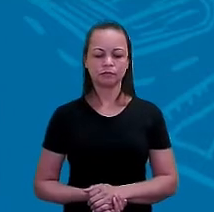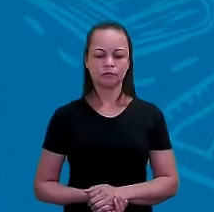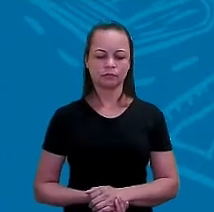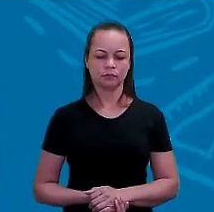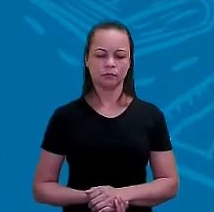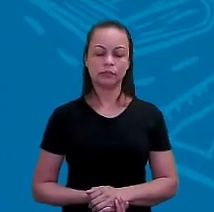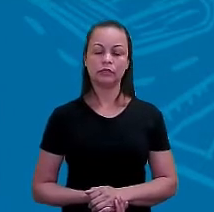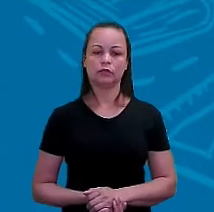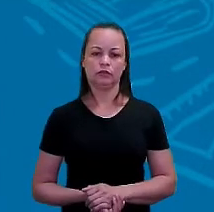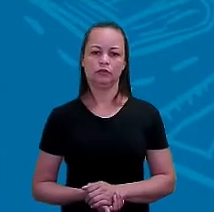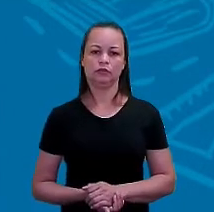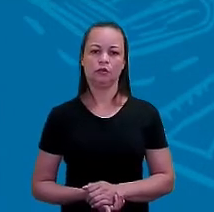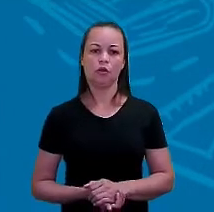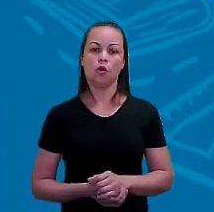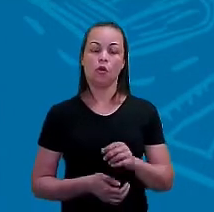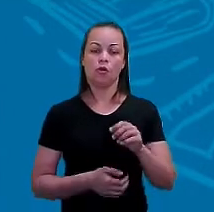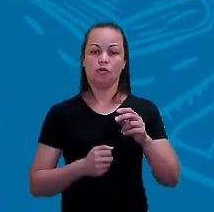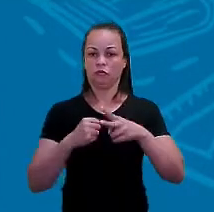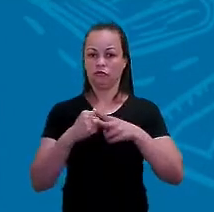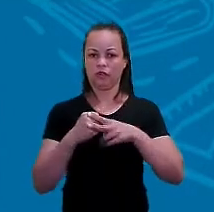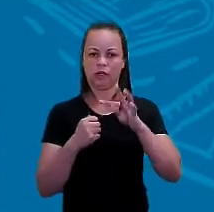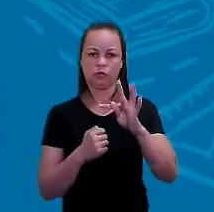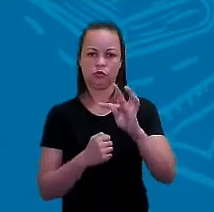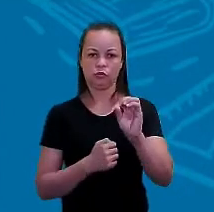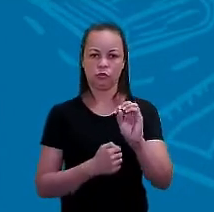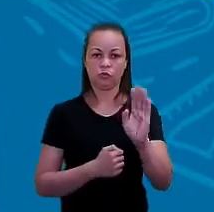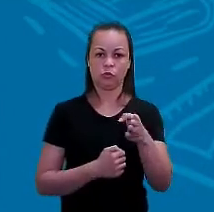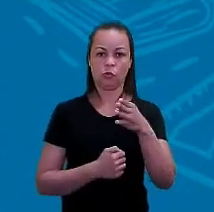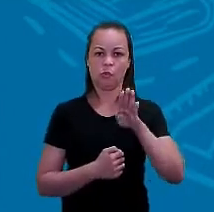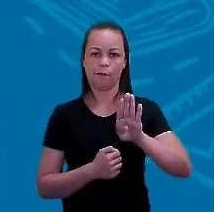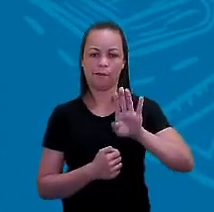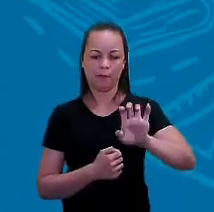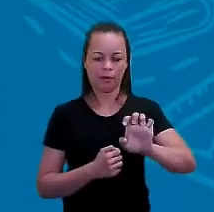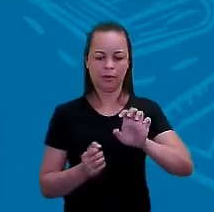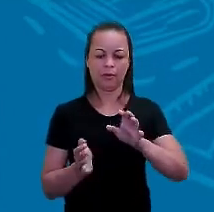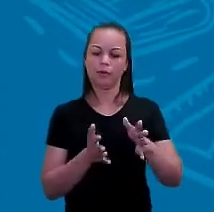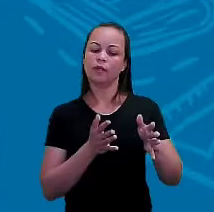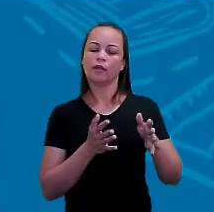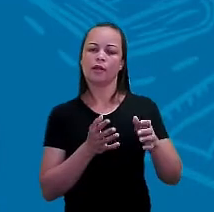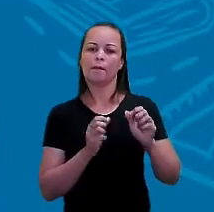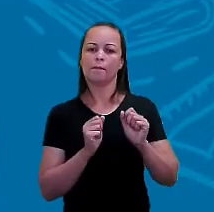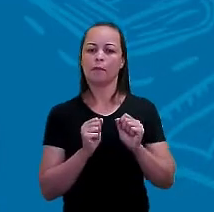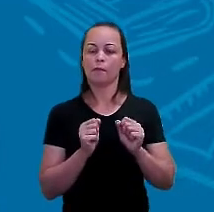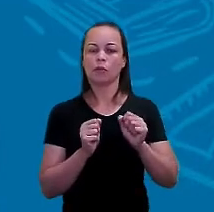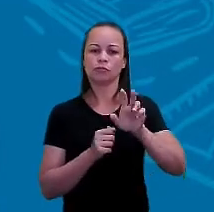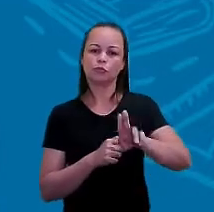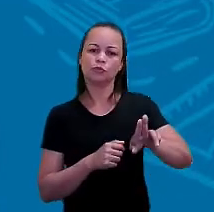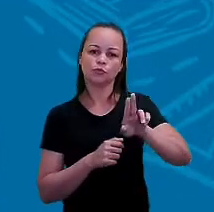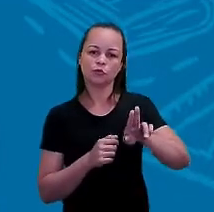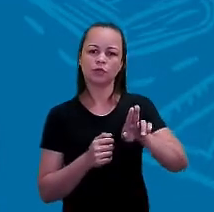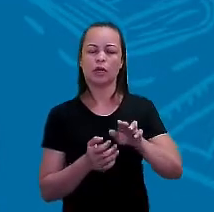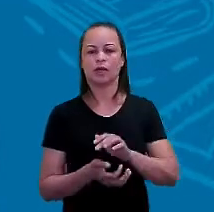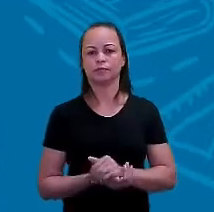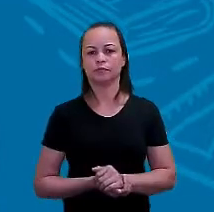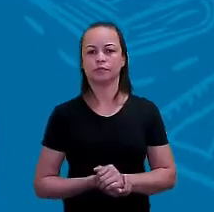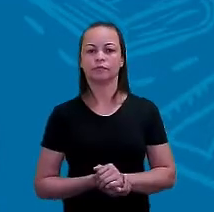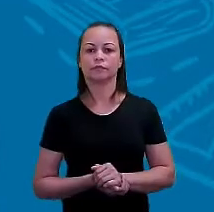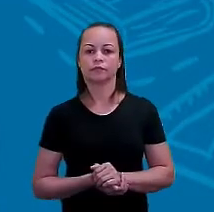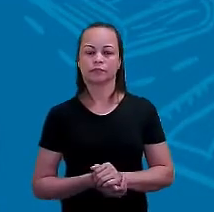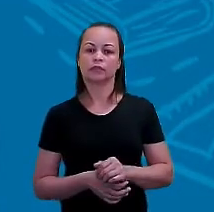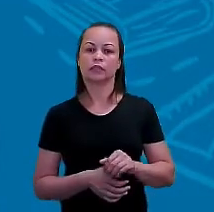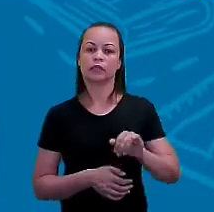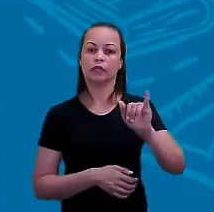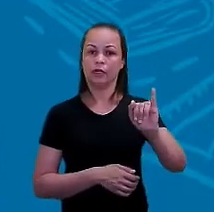do verbo to be, não podemos esquecer. Am, is, are. Am, is, are. Am,